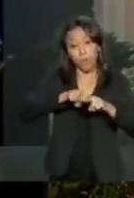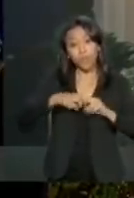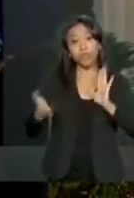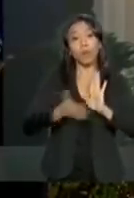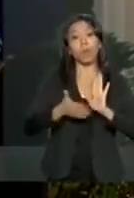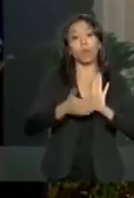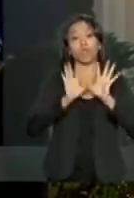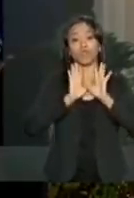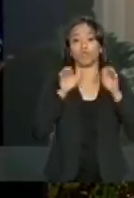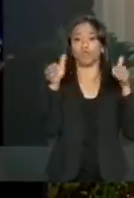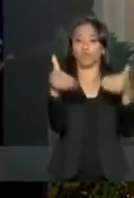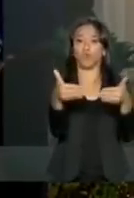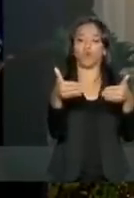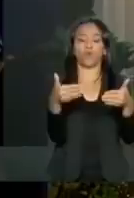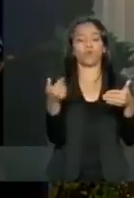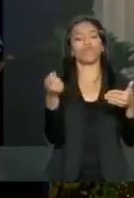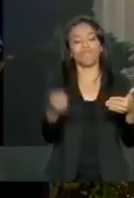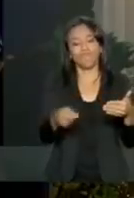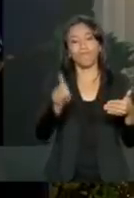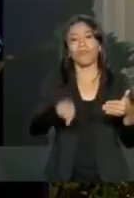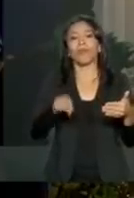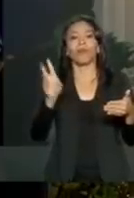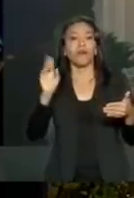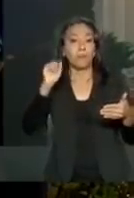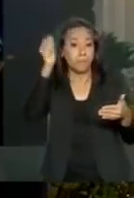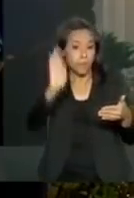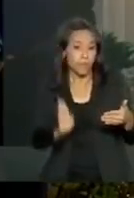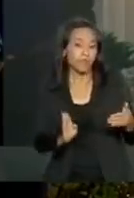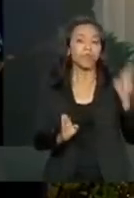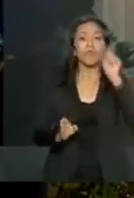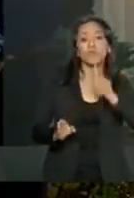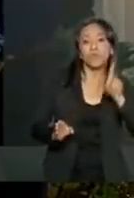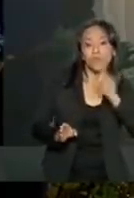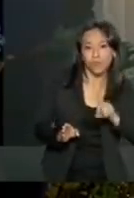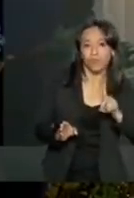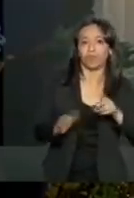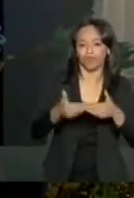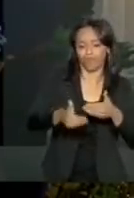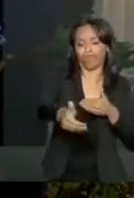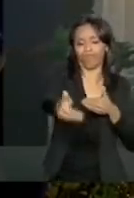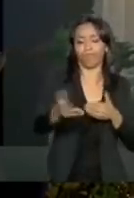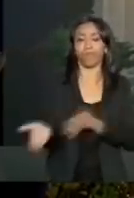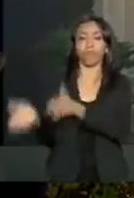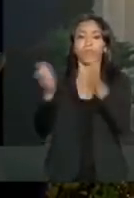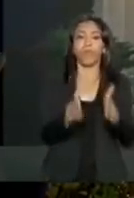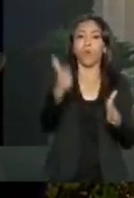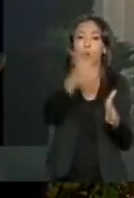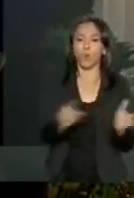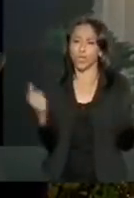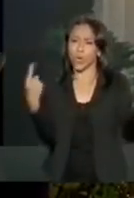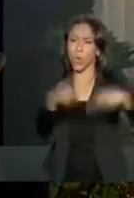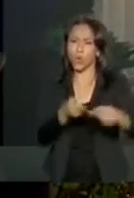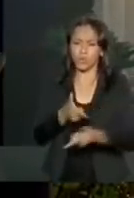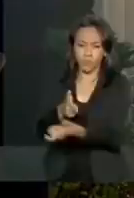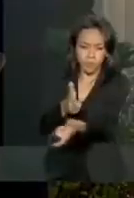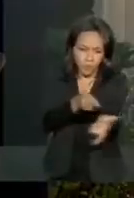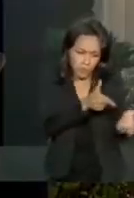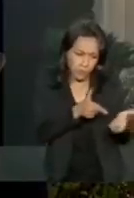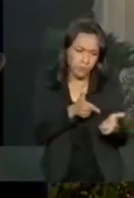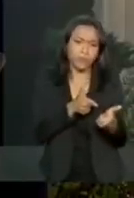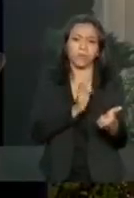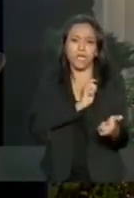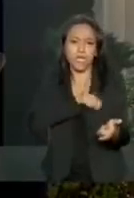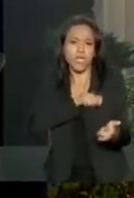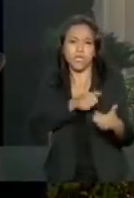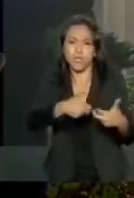Fórum de Inovação Brasil-Estados Unidos. O combate ao terrorismo e ao crime organizado é questão de